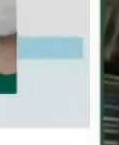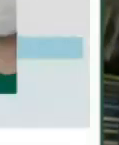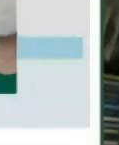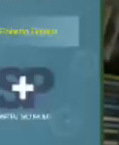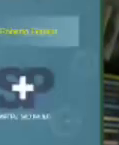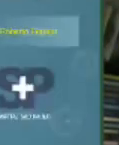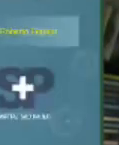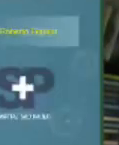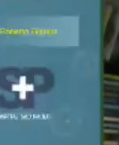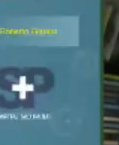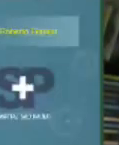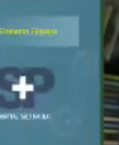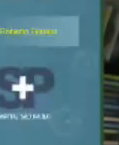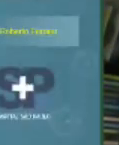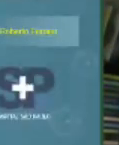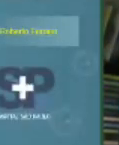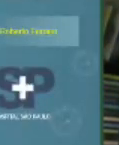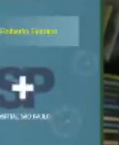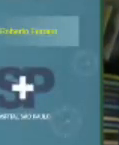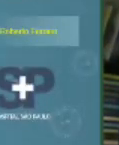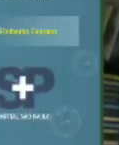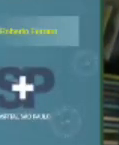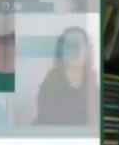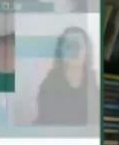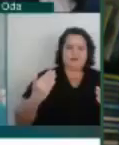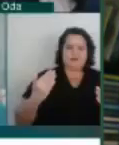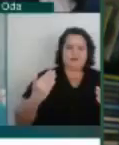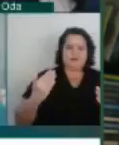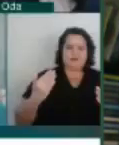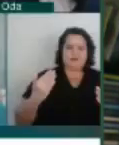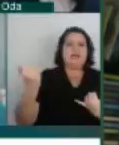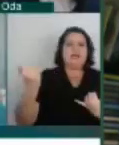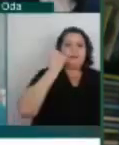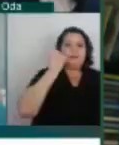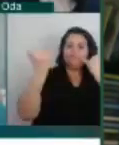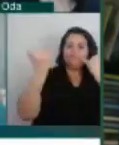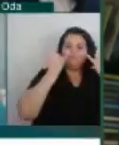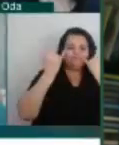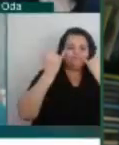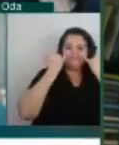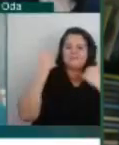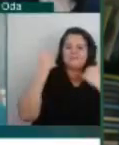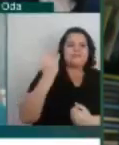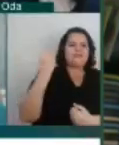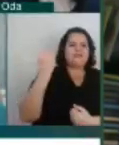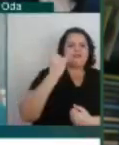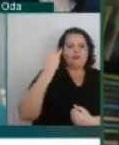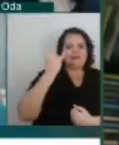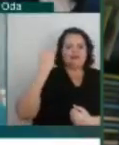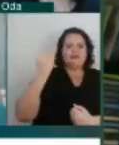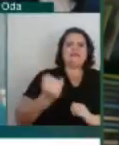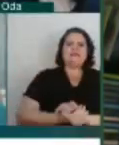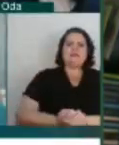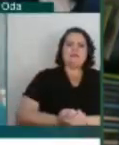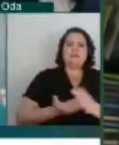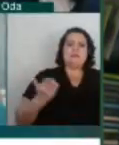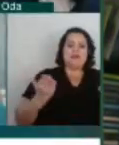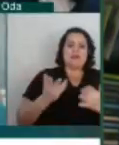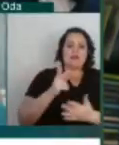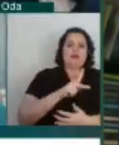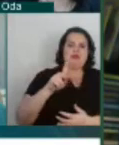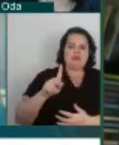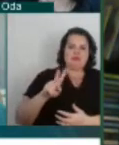José Roberto, muito obrigado. Realmente são informações muito preciosas. Eu queria passar a palavra para a professora Virgínia Junqueira, para